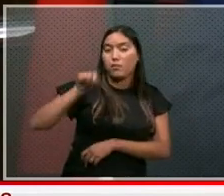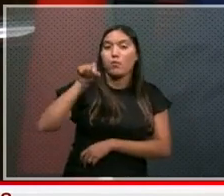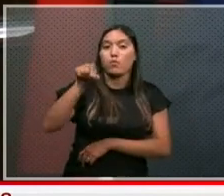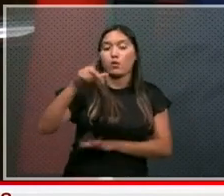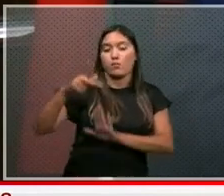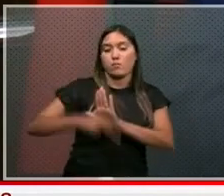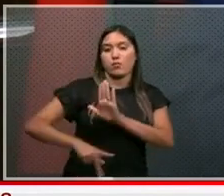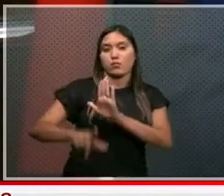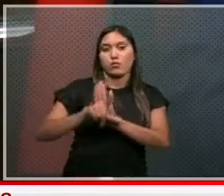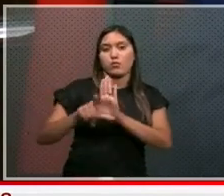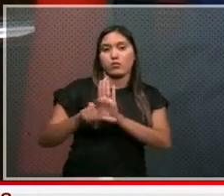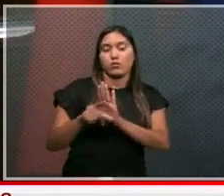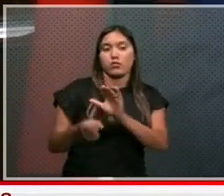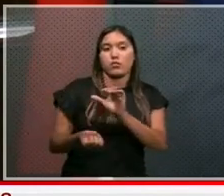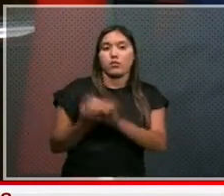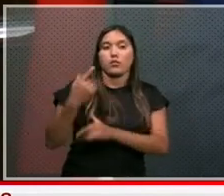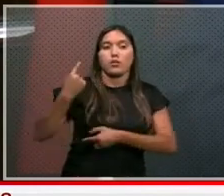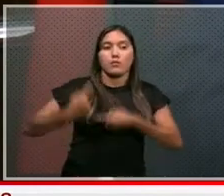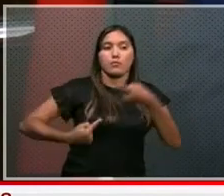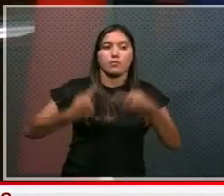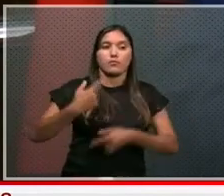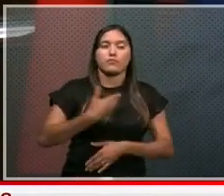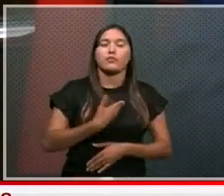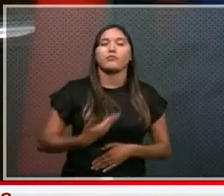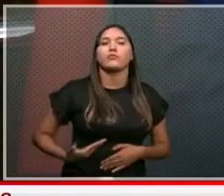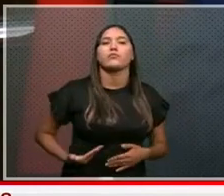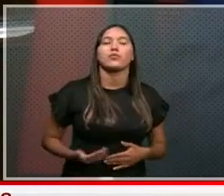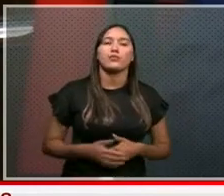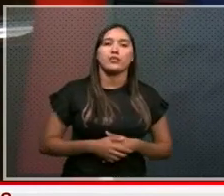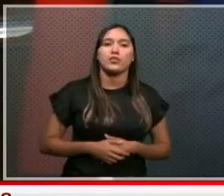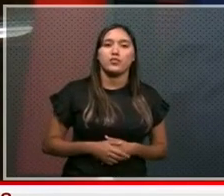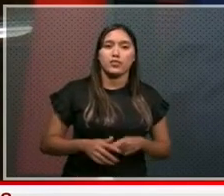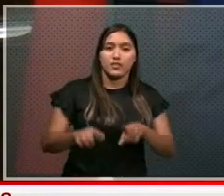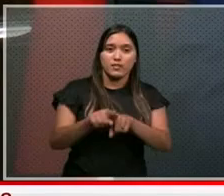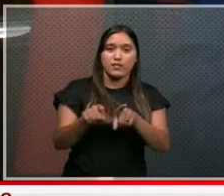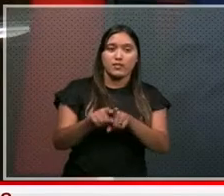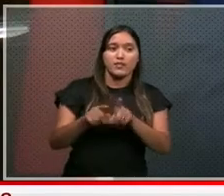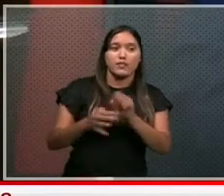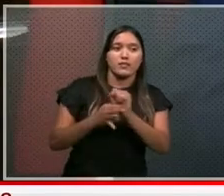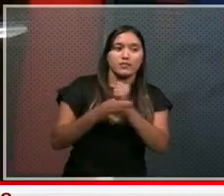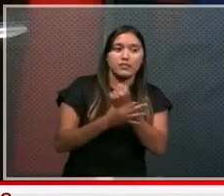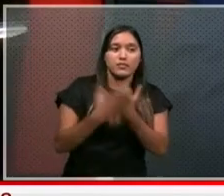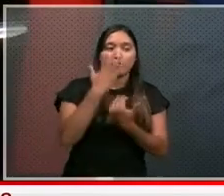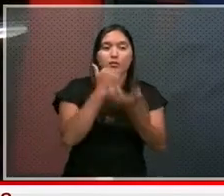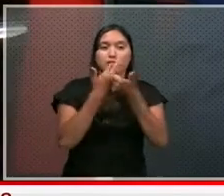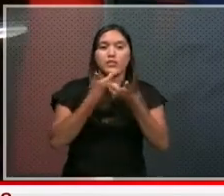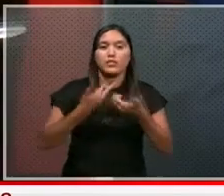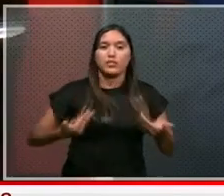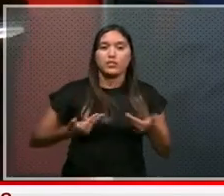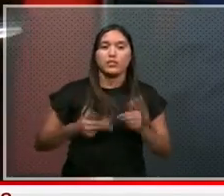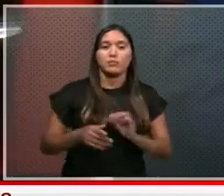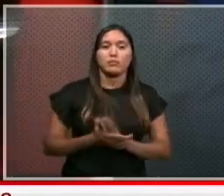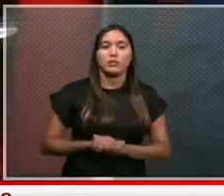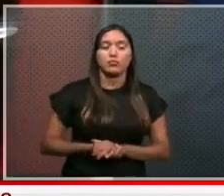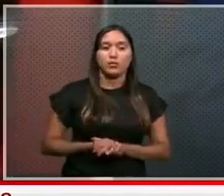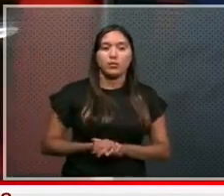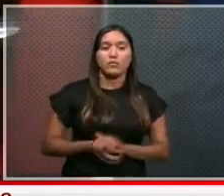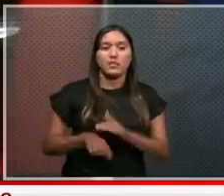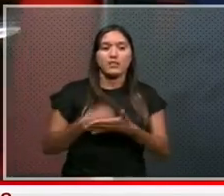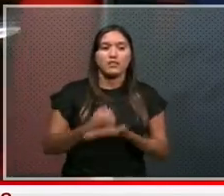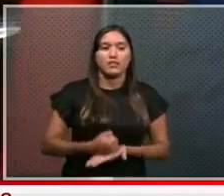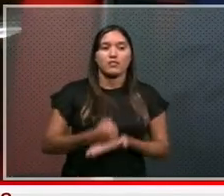projeto de lei criando a política estadual de segurança alimentar e nutricional sustentável